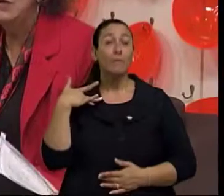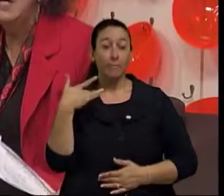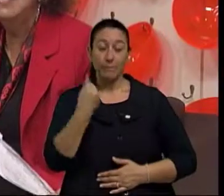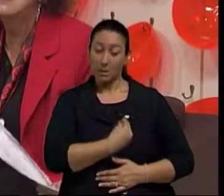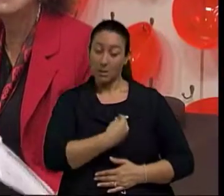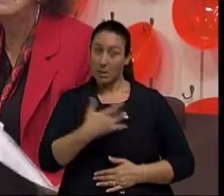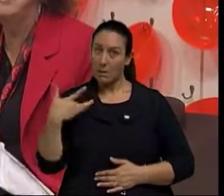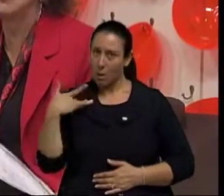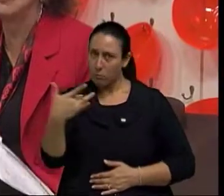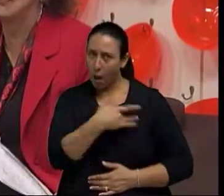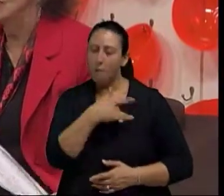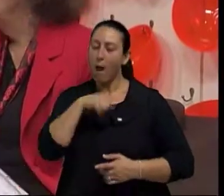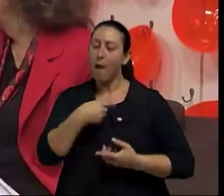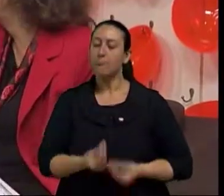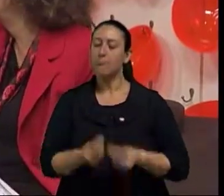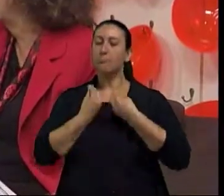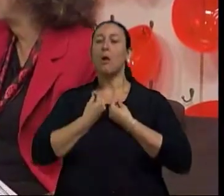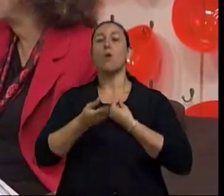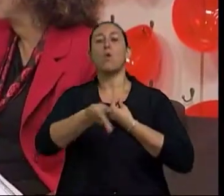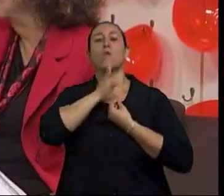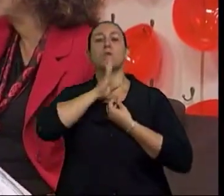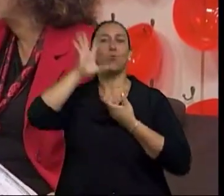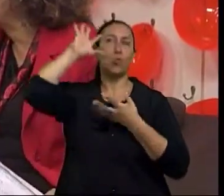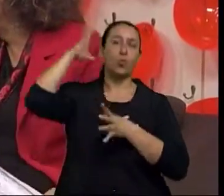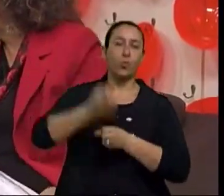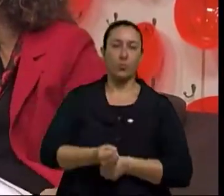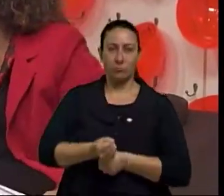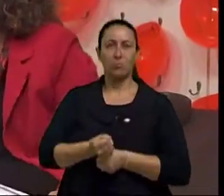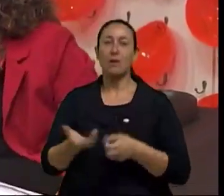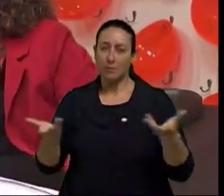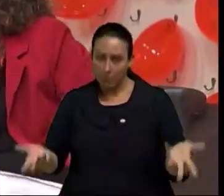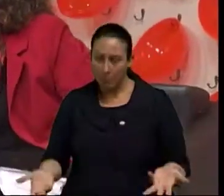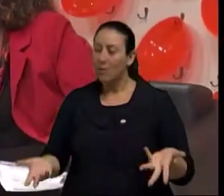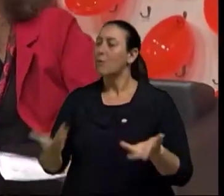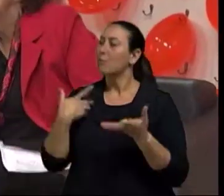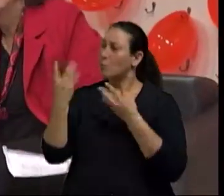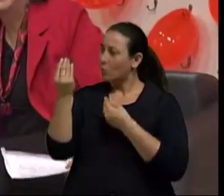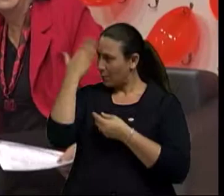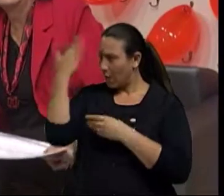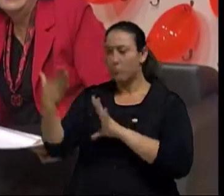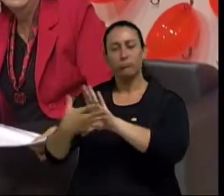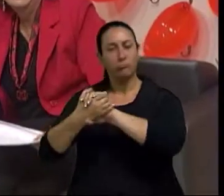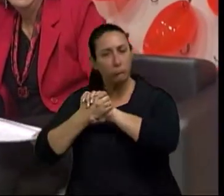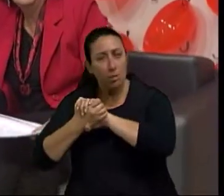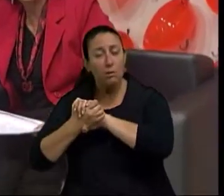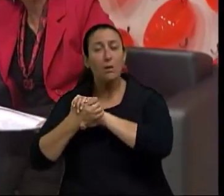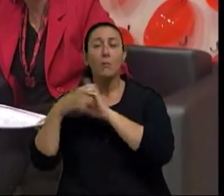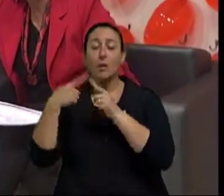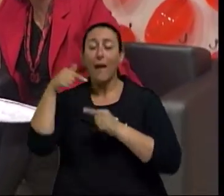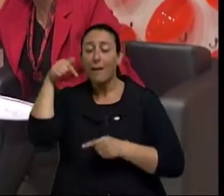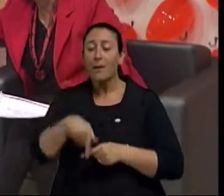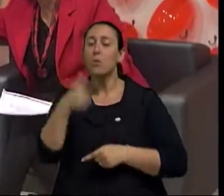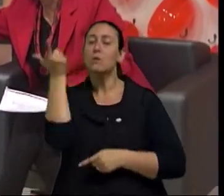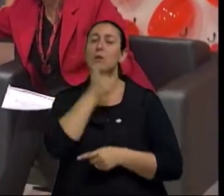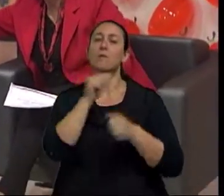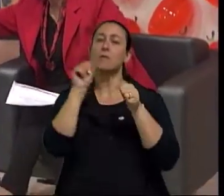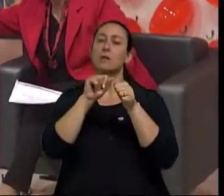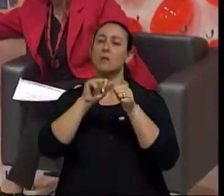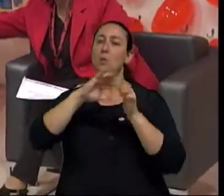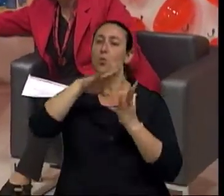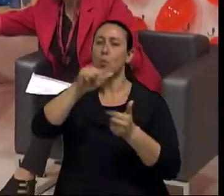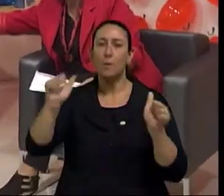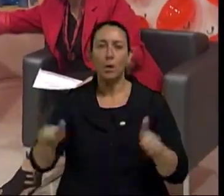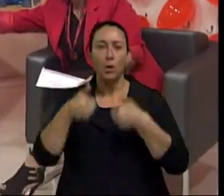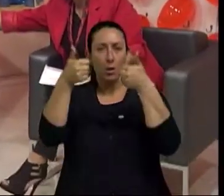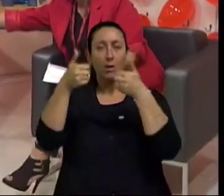também é conhecimento. Dr. Terra, sua mão esquerda, porque a gente termina de mãos dadas. Porque aqui é que a gente consegue um mundo melhor.